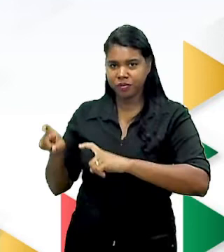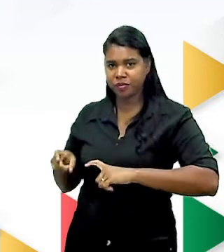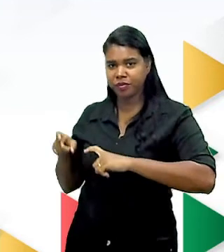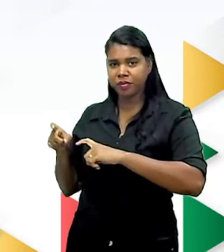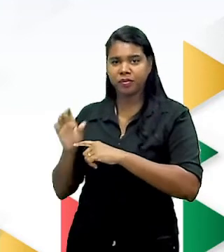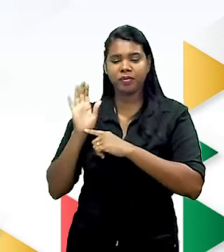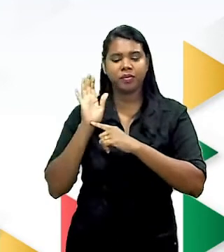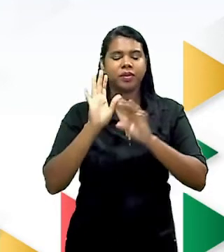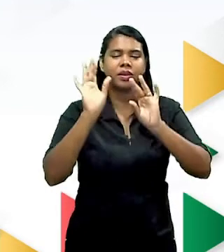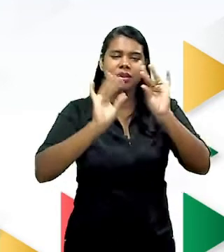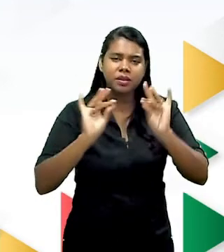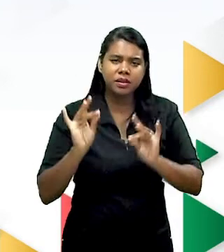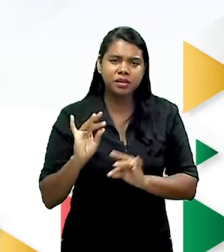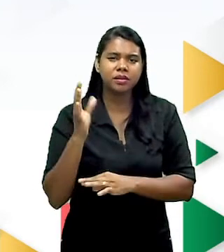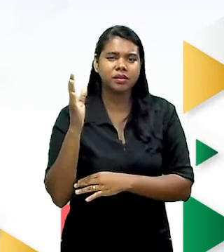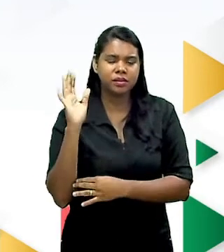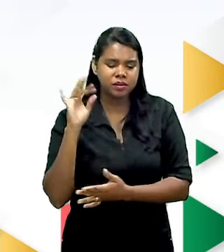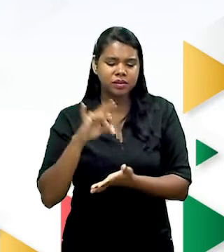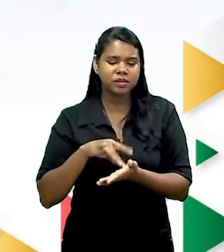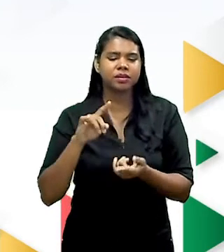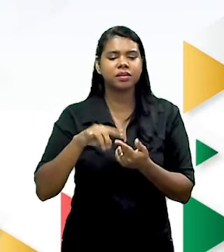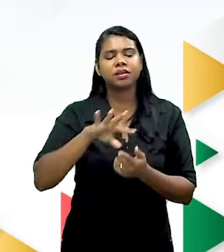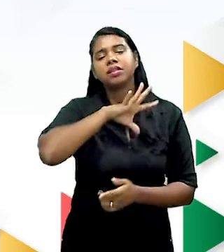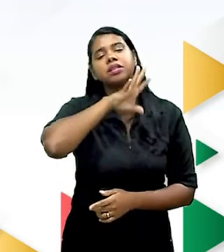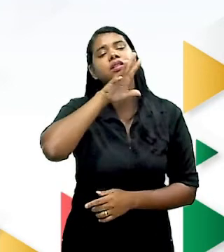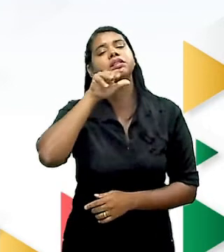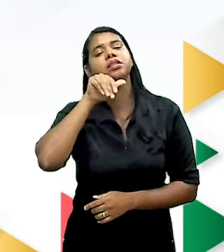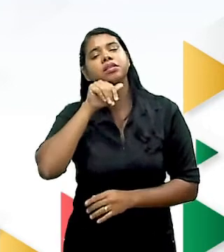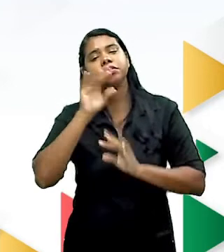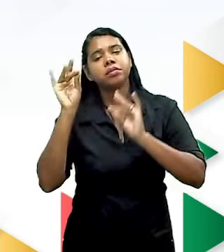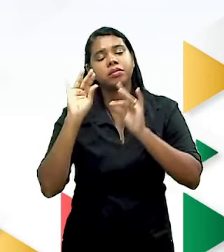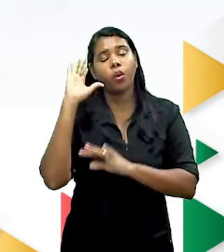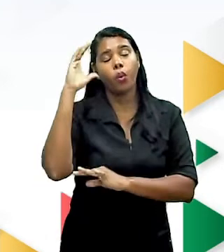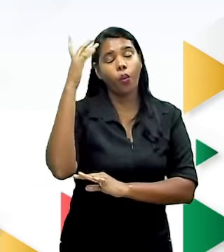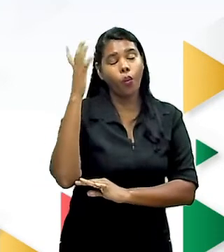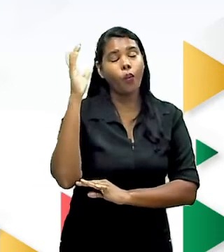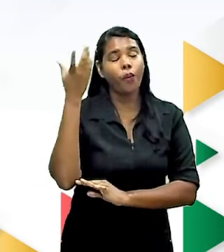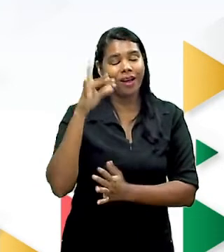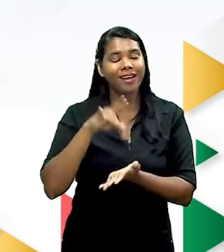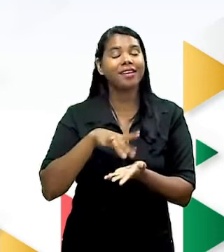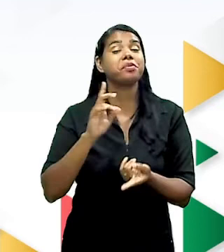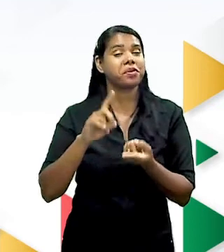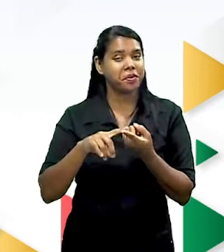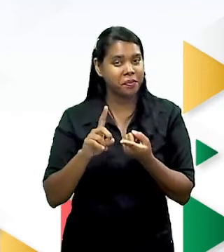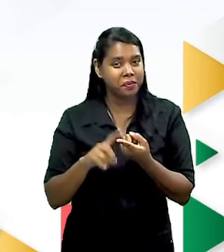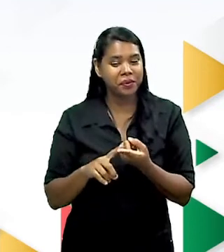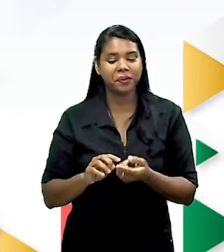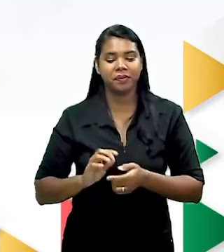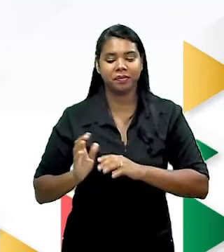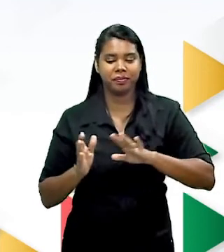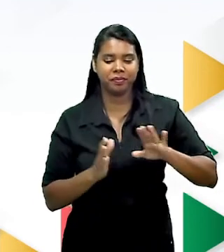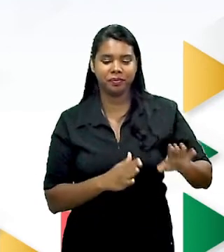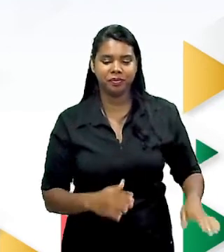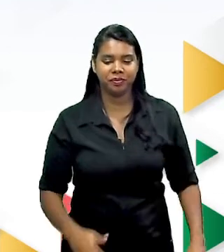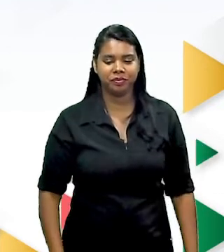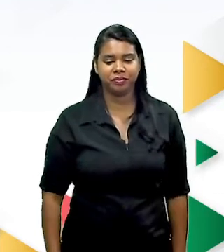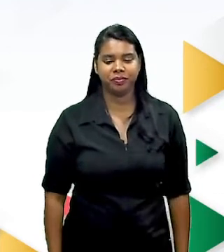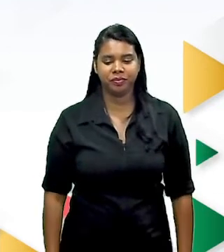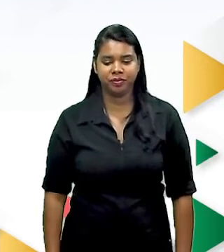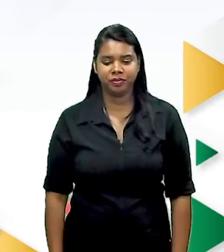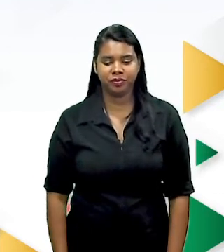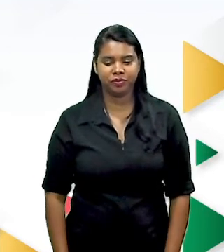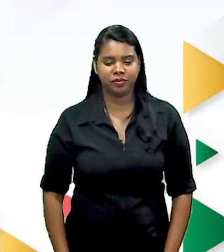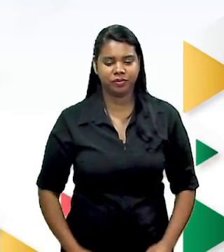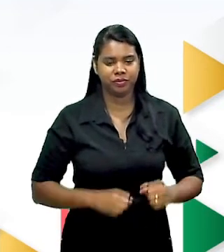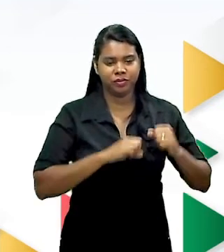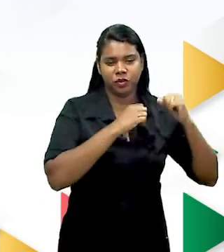vegetações específicas, vai apresentar animais específicos, clima específico também. A Mata Atlântica aparece para